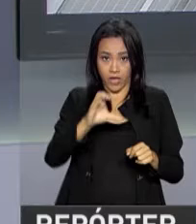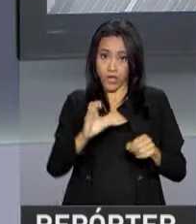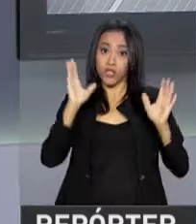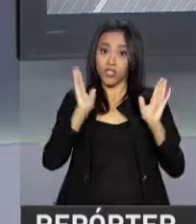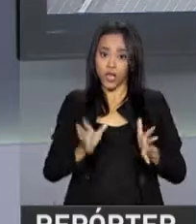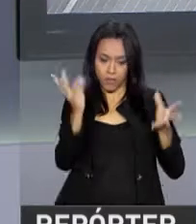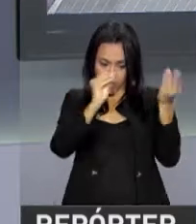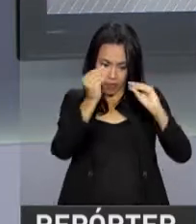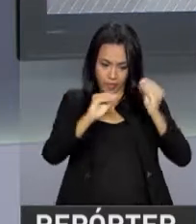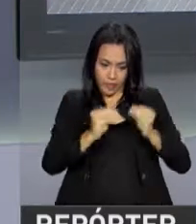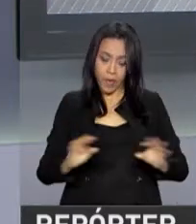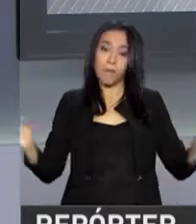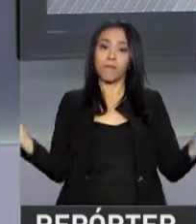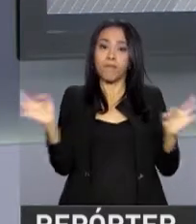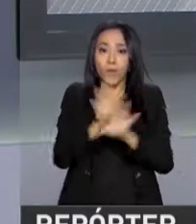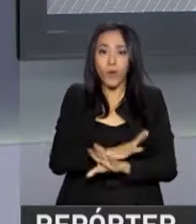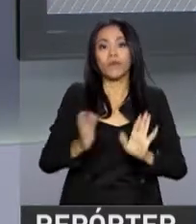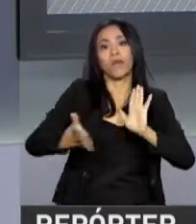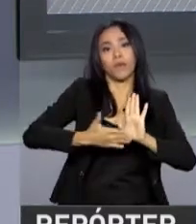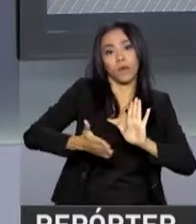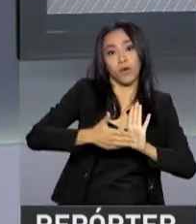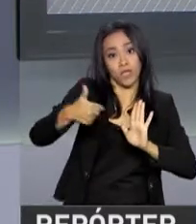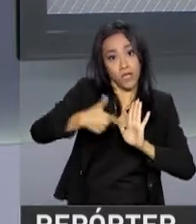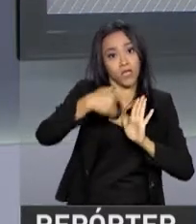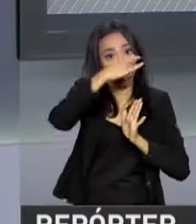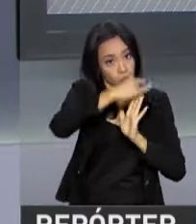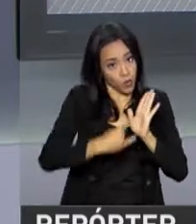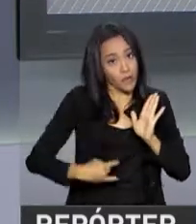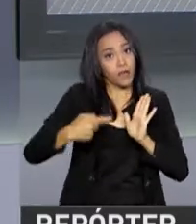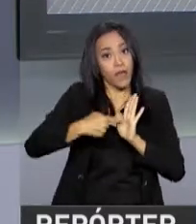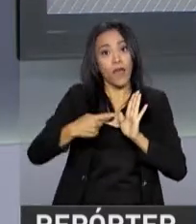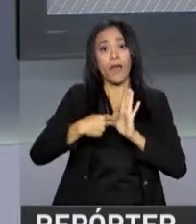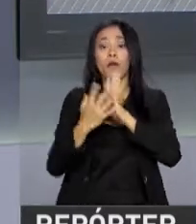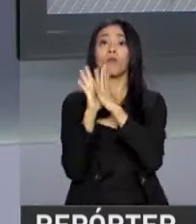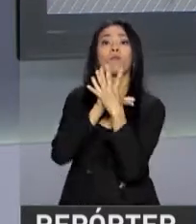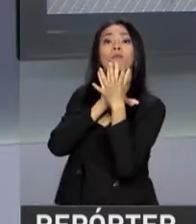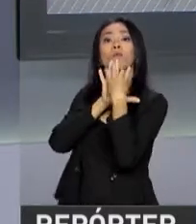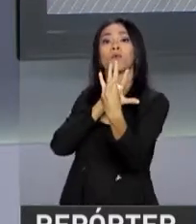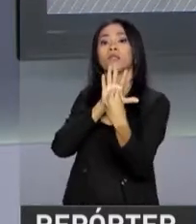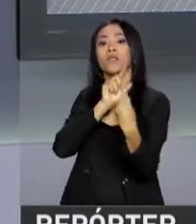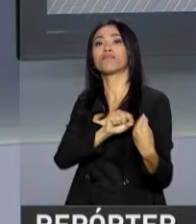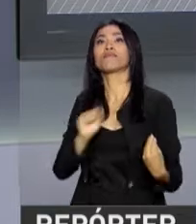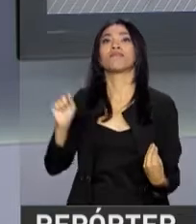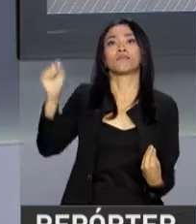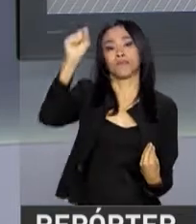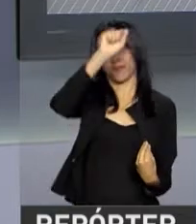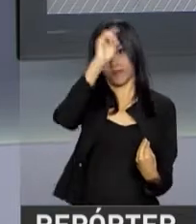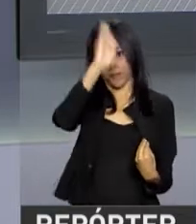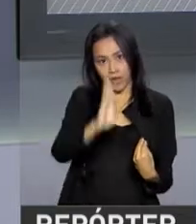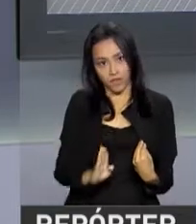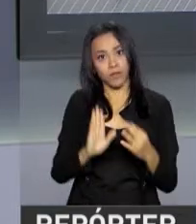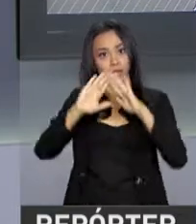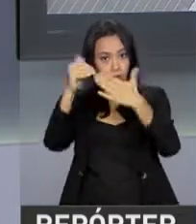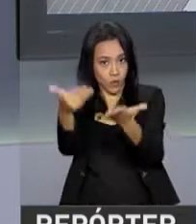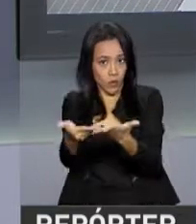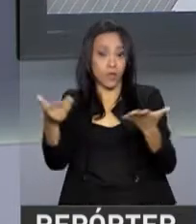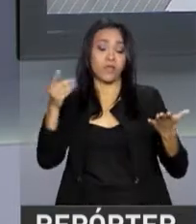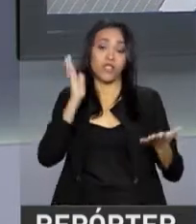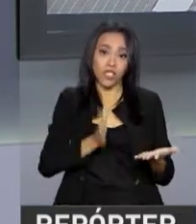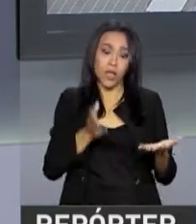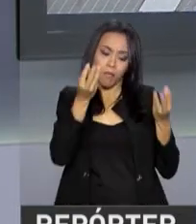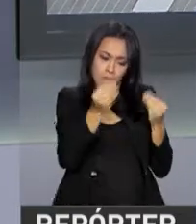base nacional comum curricular documento que vai servir de referência para o que vai ser ensinado nos colégios ela está sendo construída